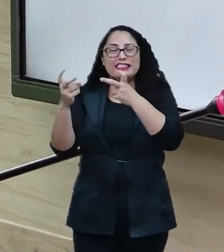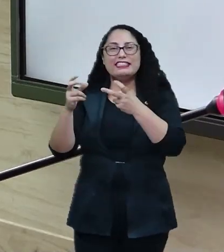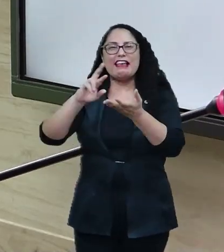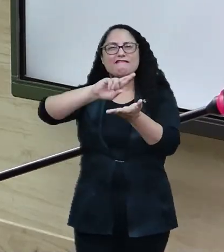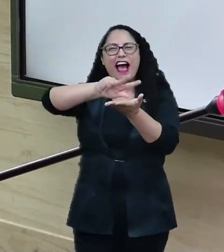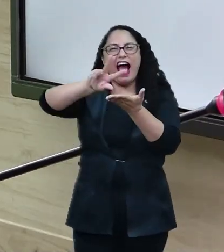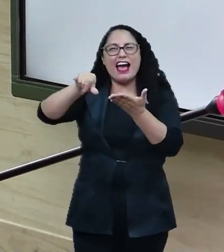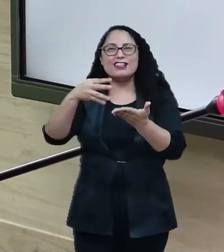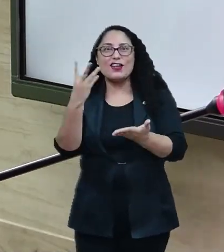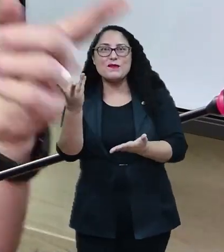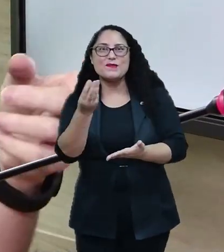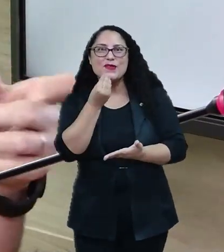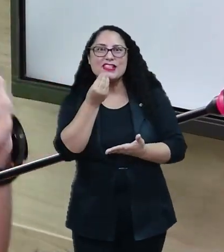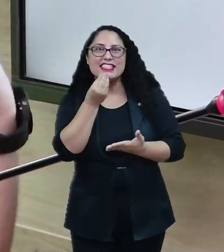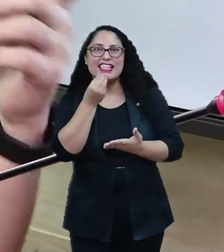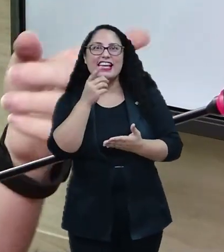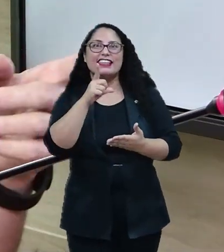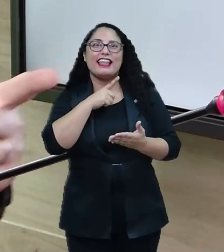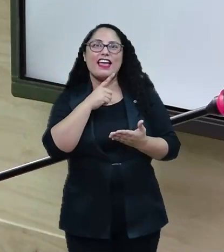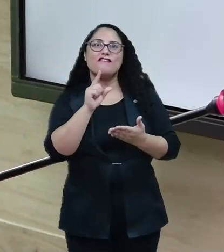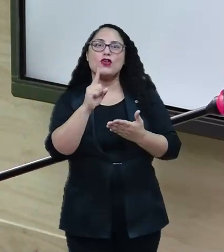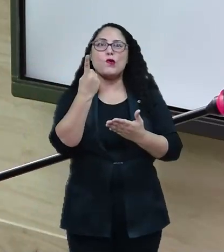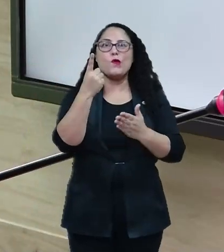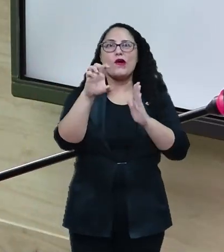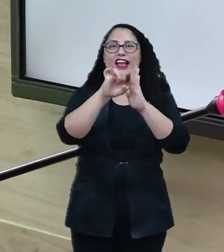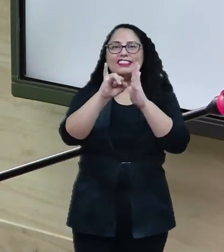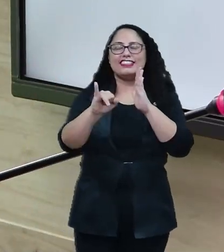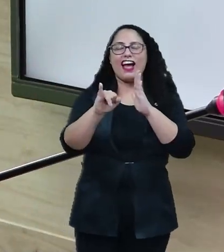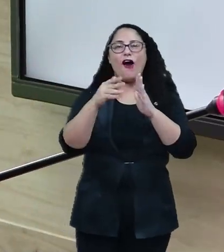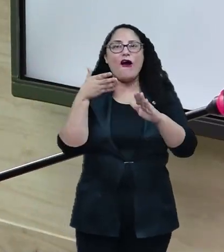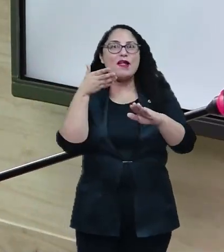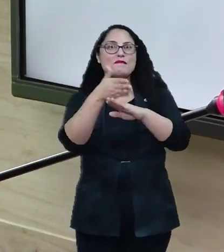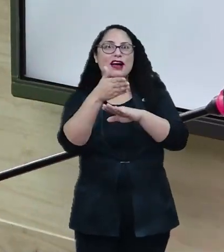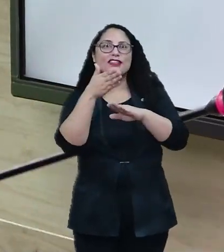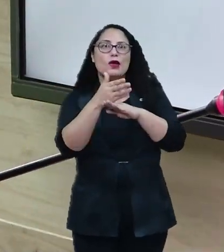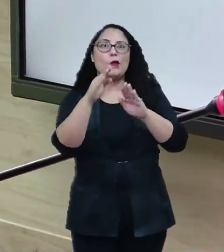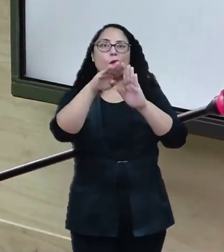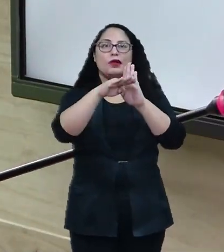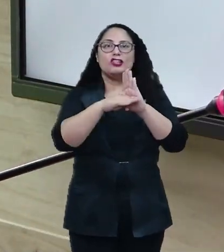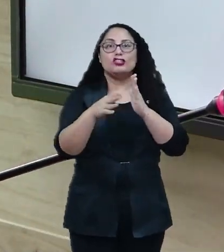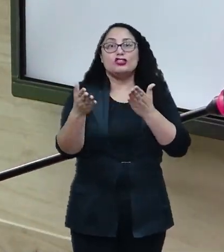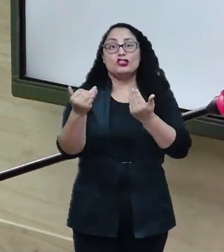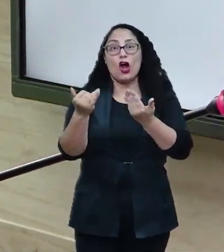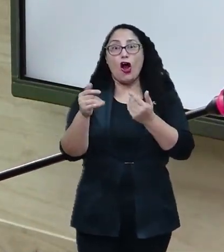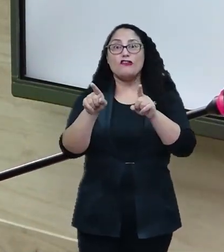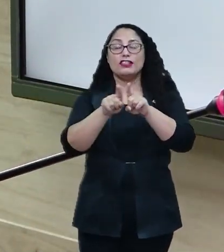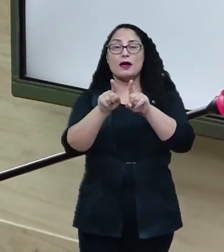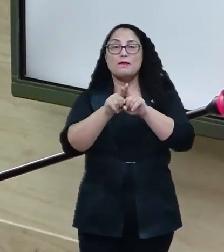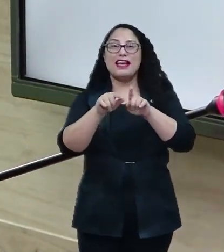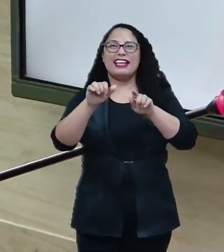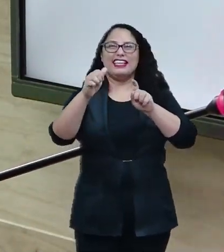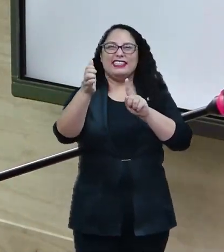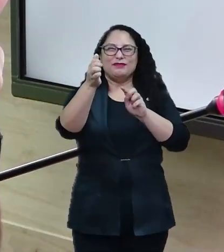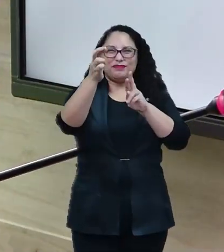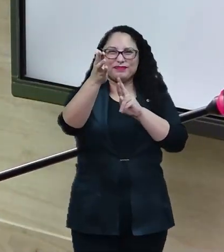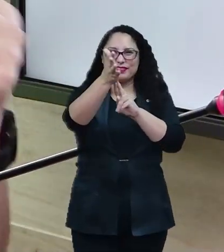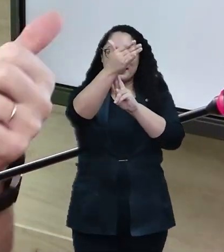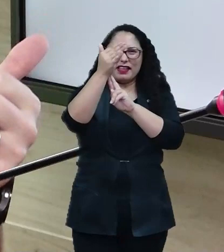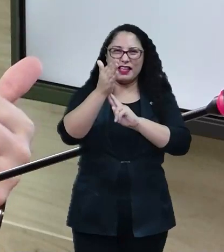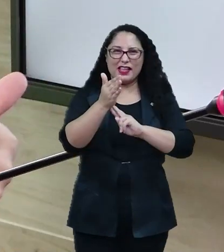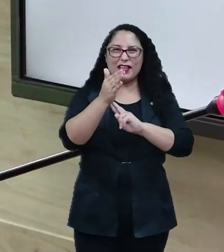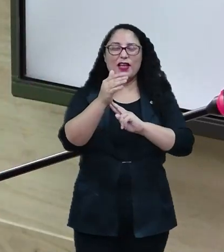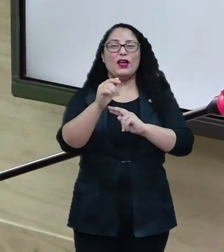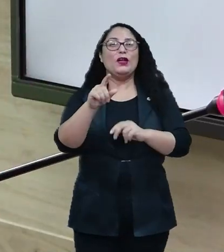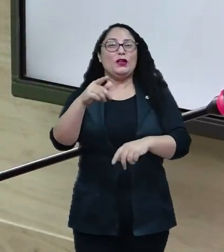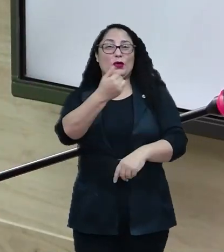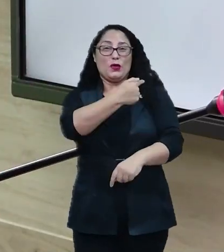várias possibilidades, eu vi que talvez teve um edital, né? Ele participou de um programa chamado Jovens Embaixadores, Sim. da Embaixada do Governo dos